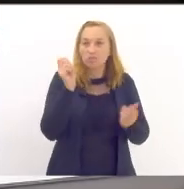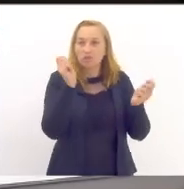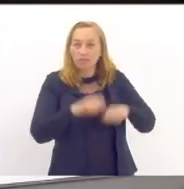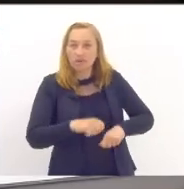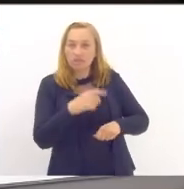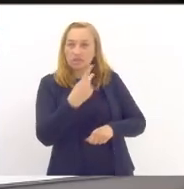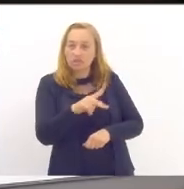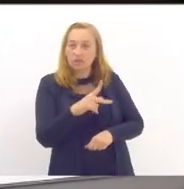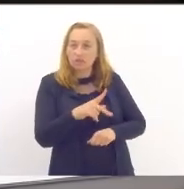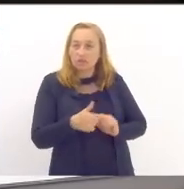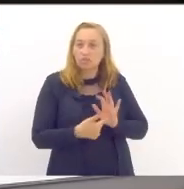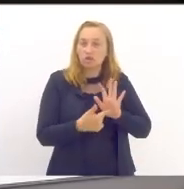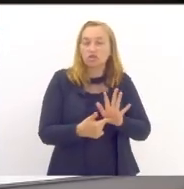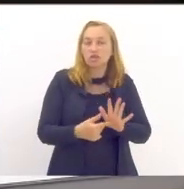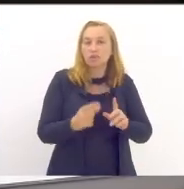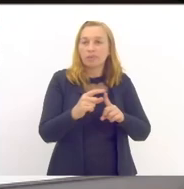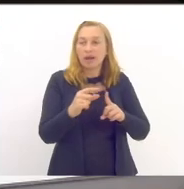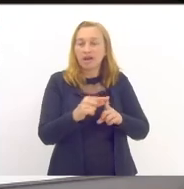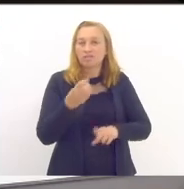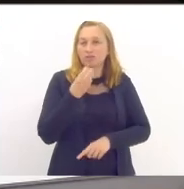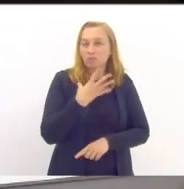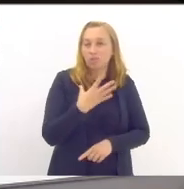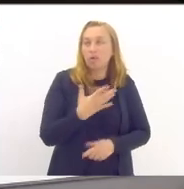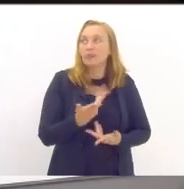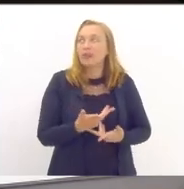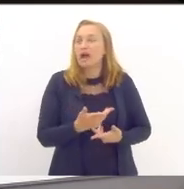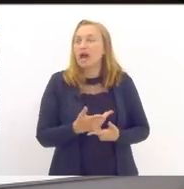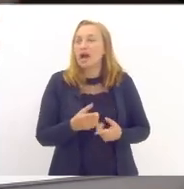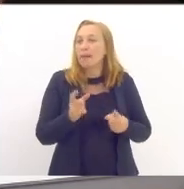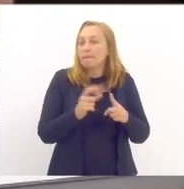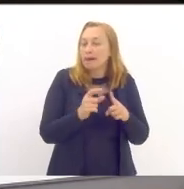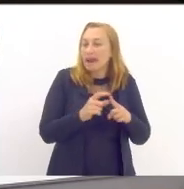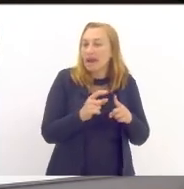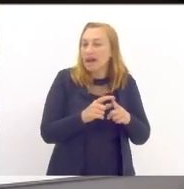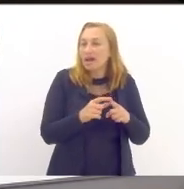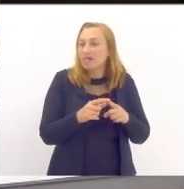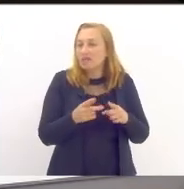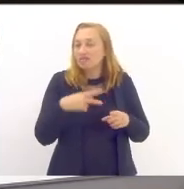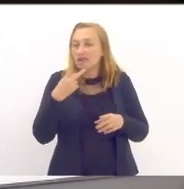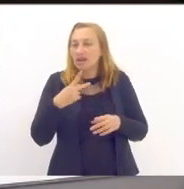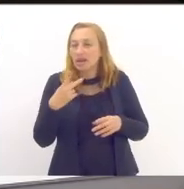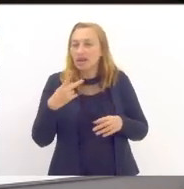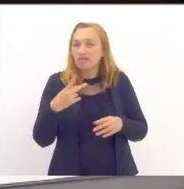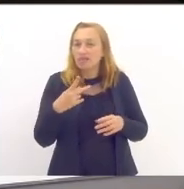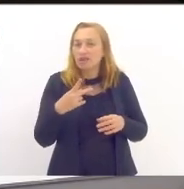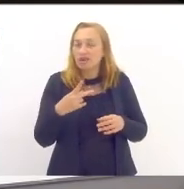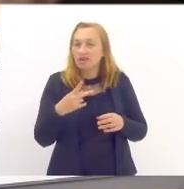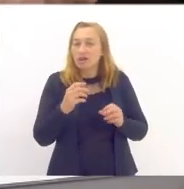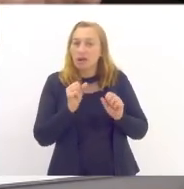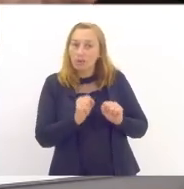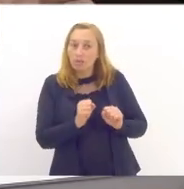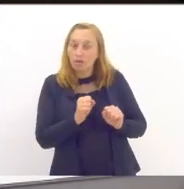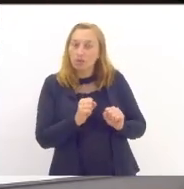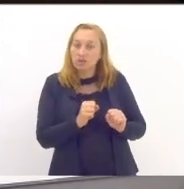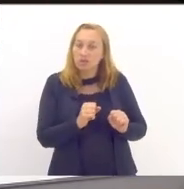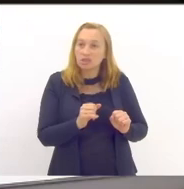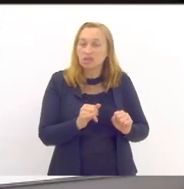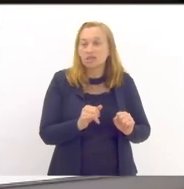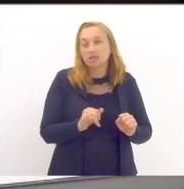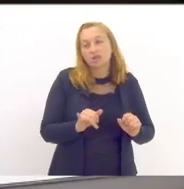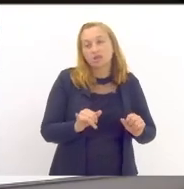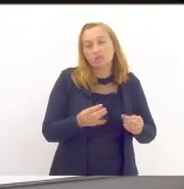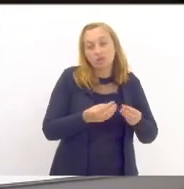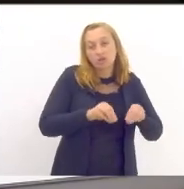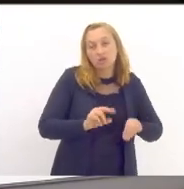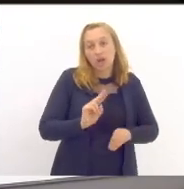de atirar boas palavras. A palavra, ela uma vez lançada, é como uma flecha. Se ela for, e ela não